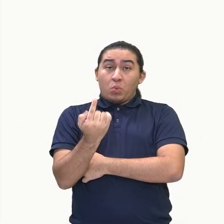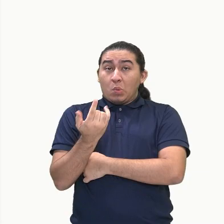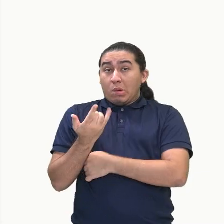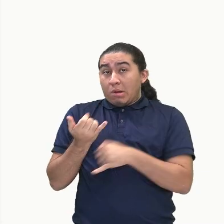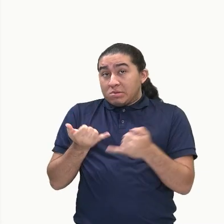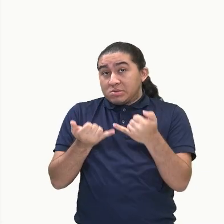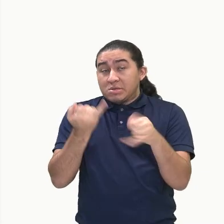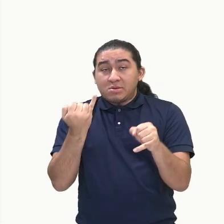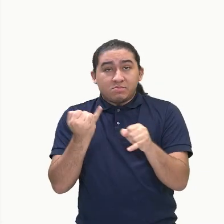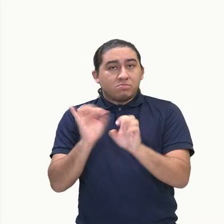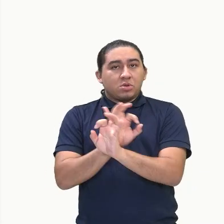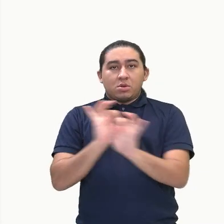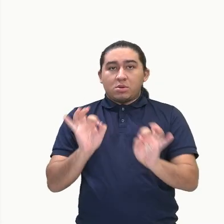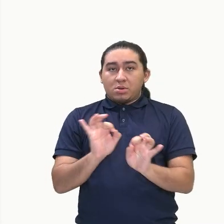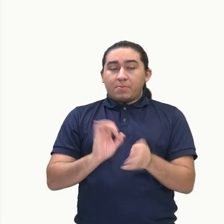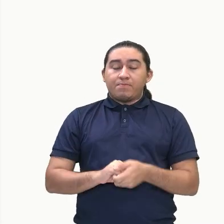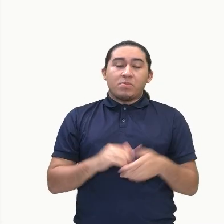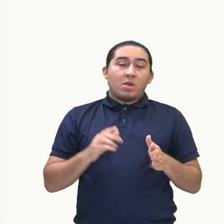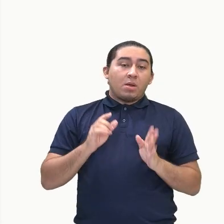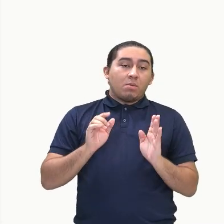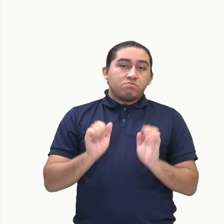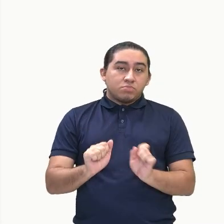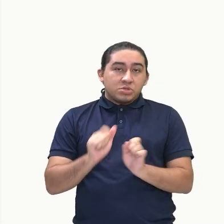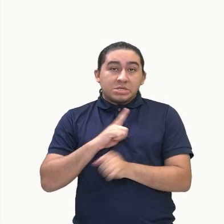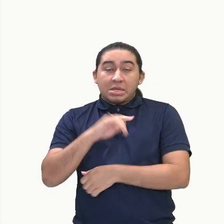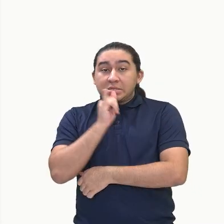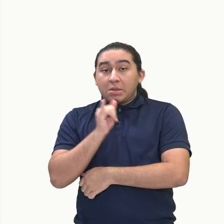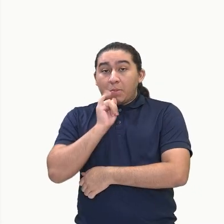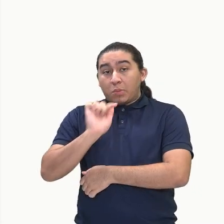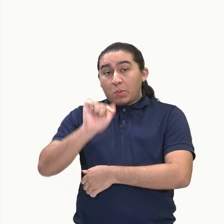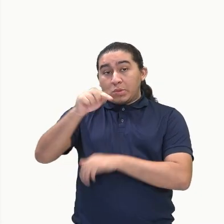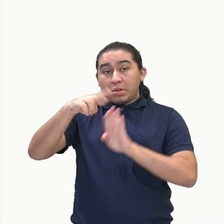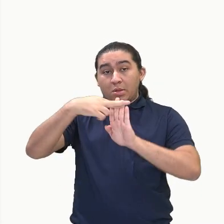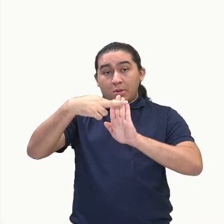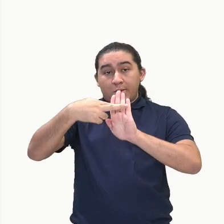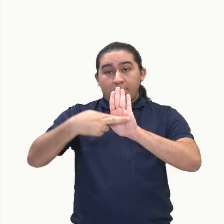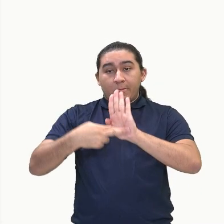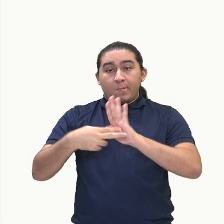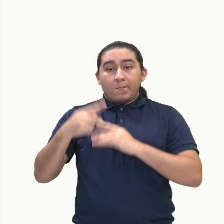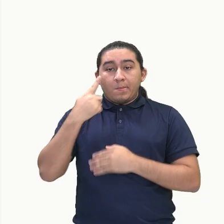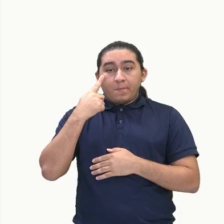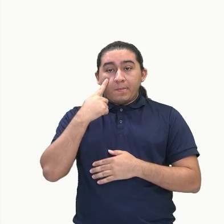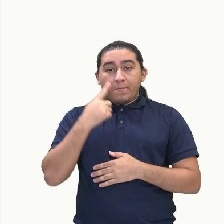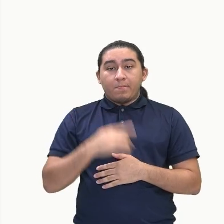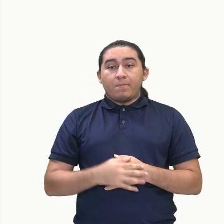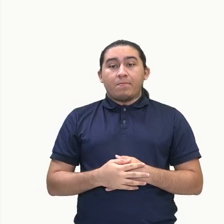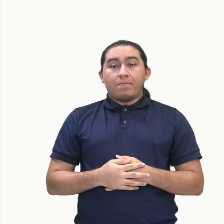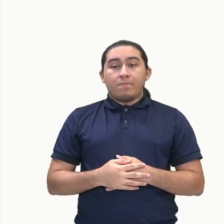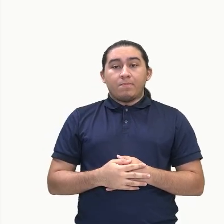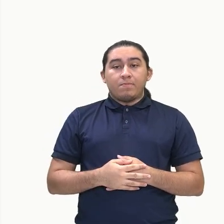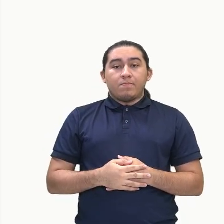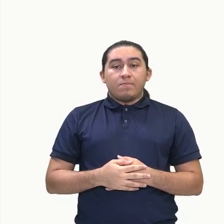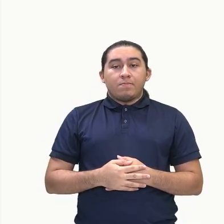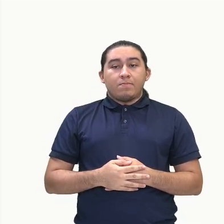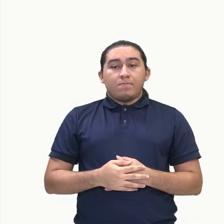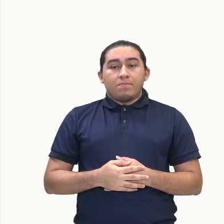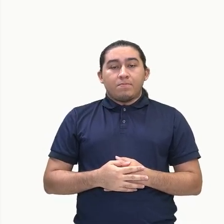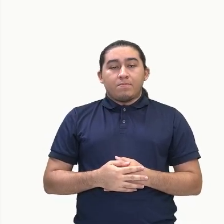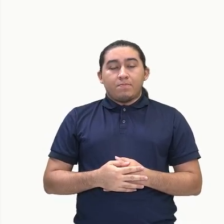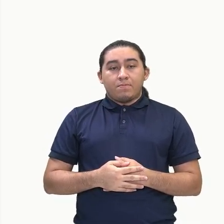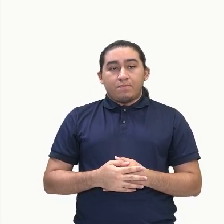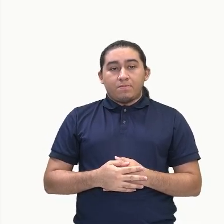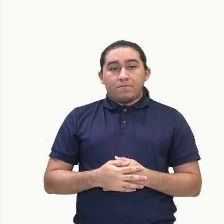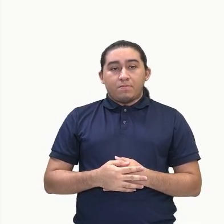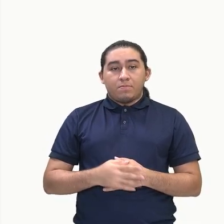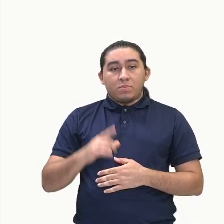Então, eu poderia pegar uma outra reta aqui, ó, um ponto aqui, né? Poderia pegar um ponto aqui e um ponto